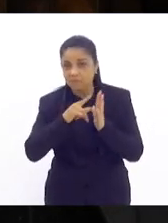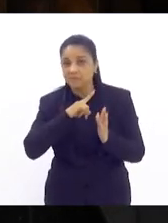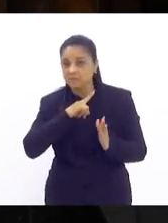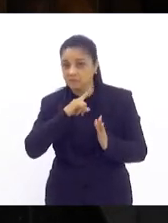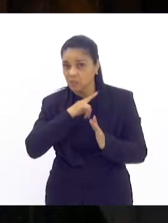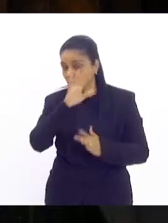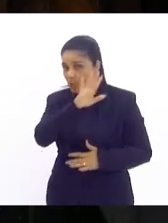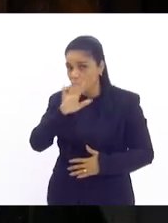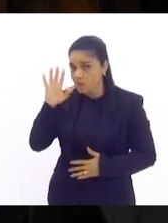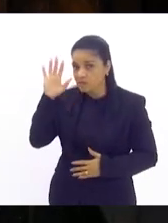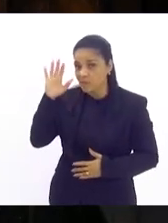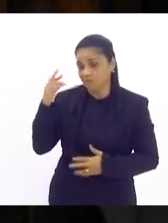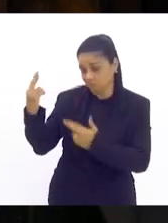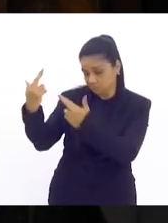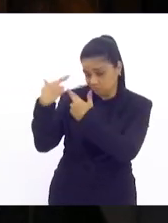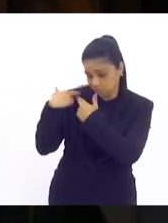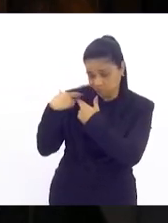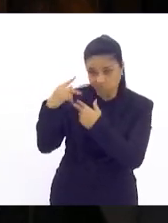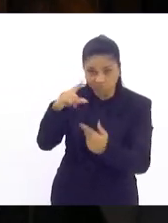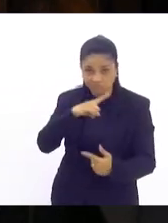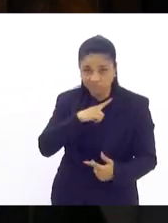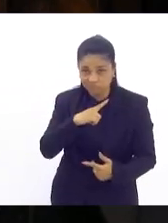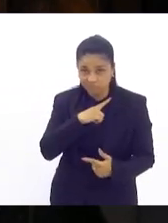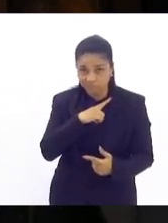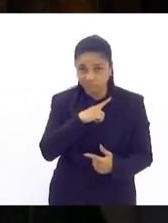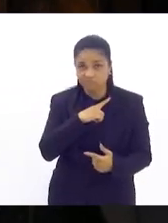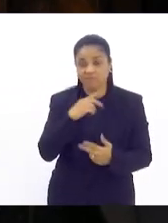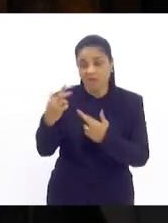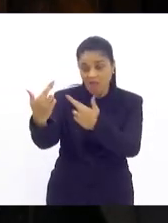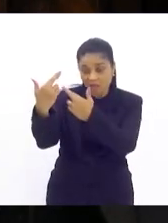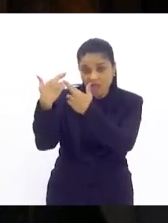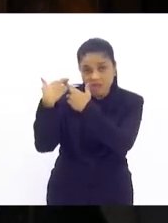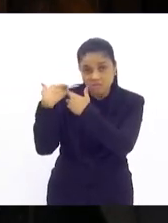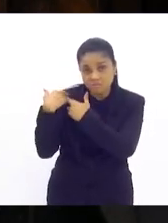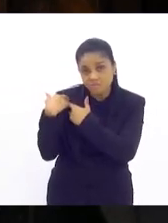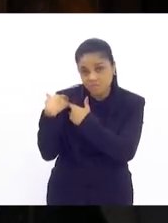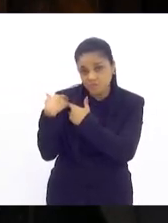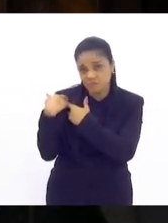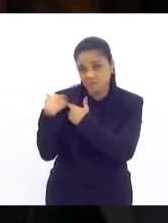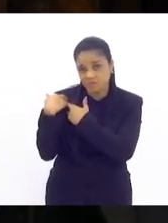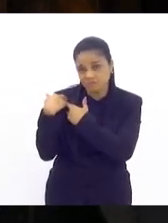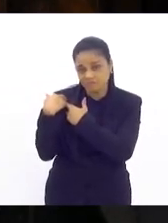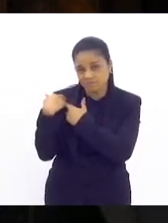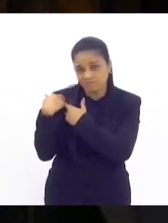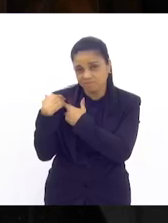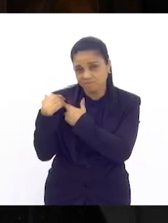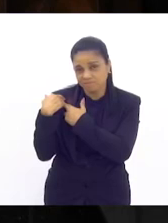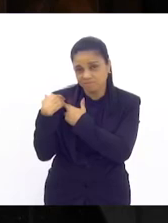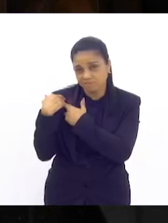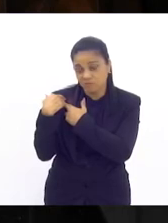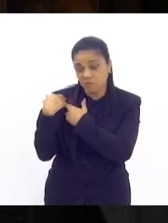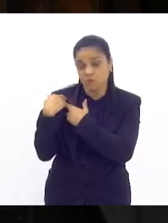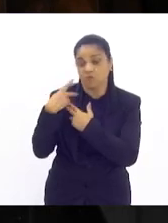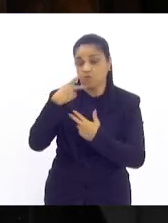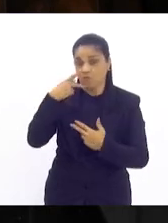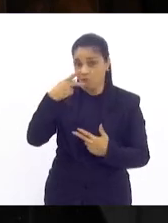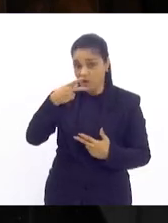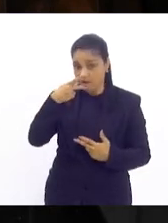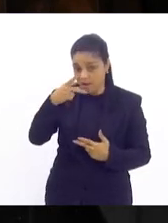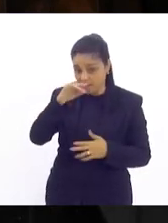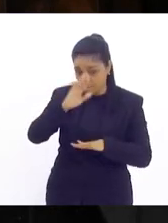responsabilidade sobre ele tem responsabilidade sobre o que você diz